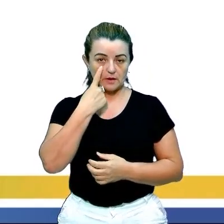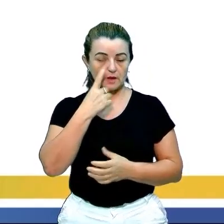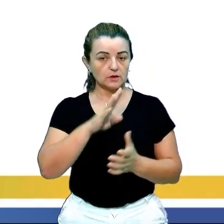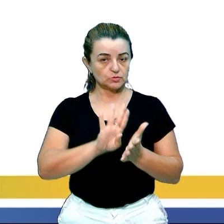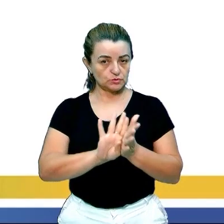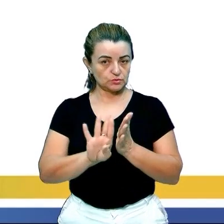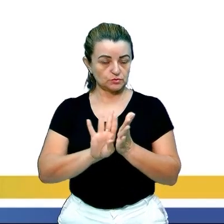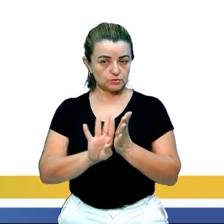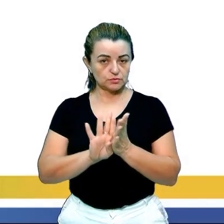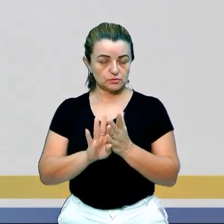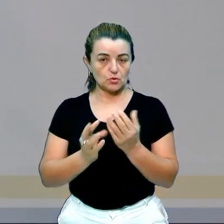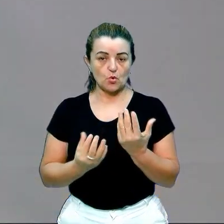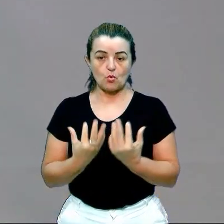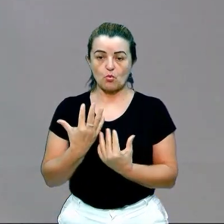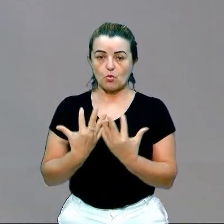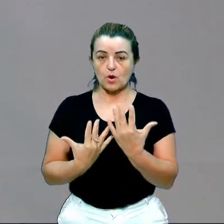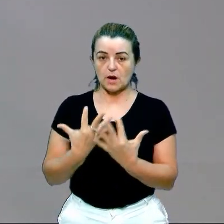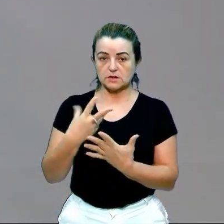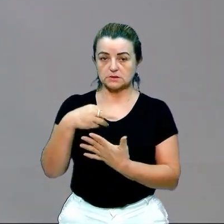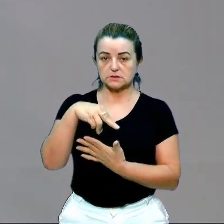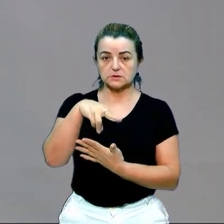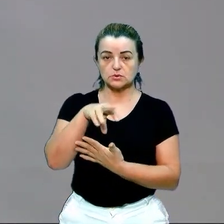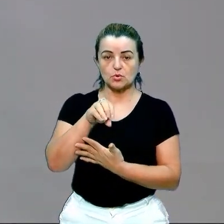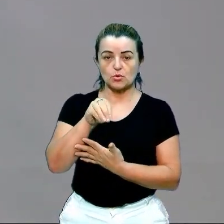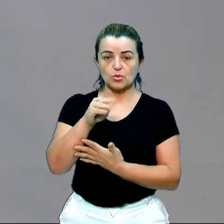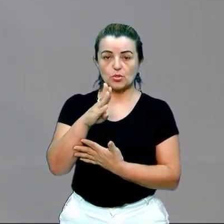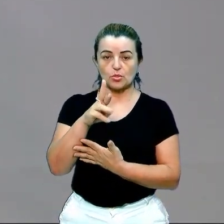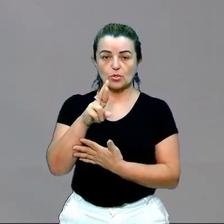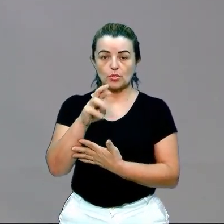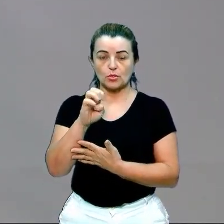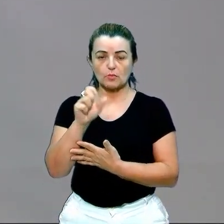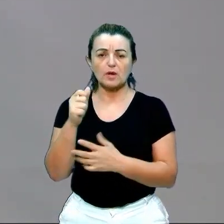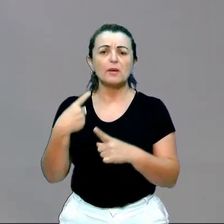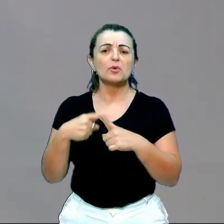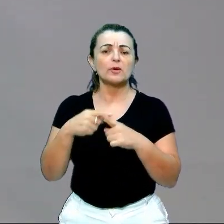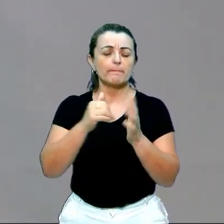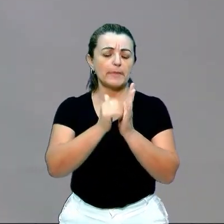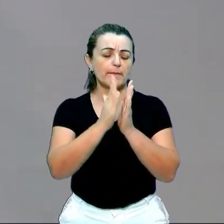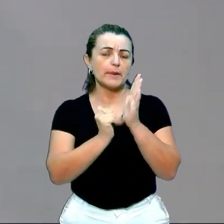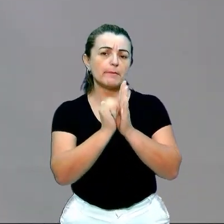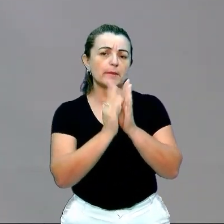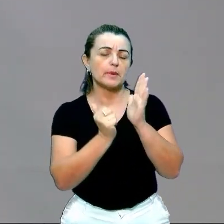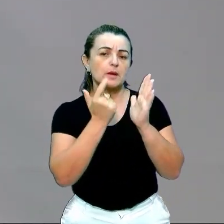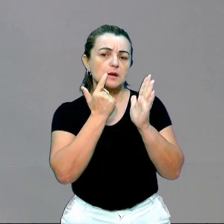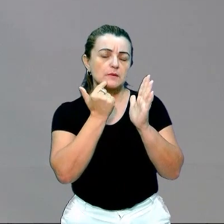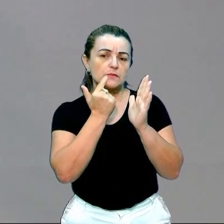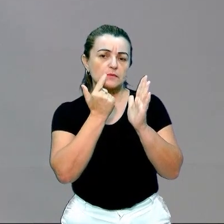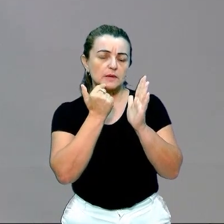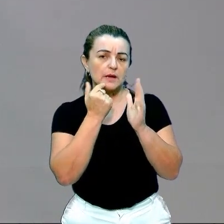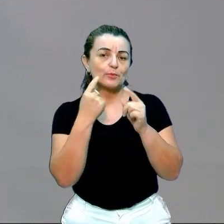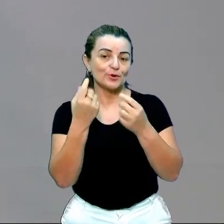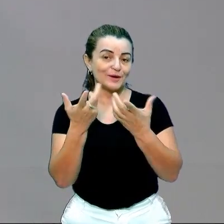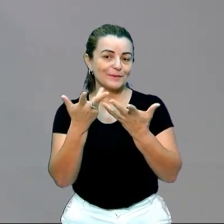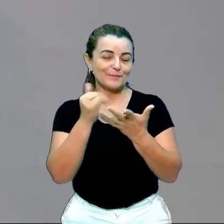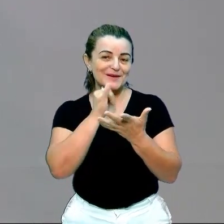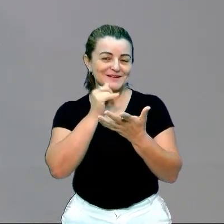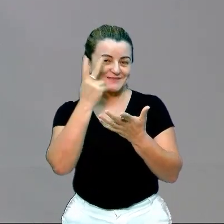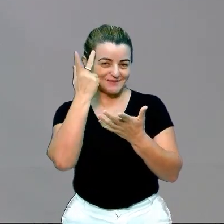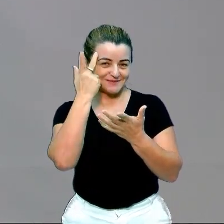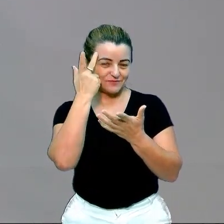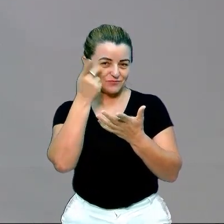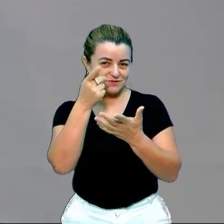claro, dos gases nobres. Por que eu pintei todinho de vermelho aí? Porque é como se você estivesse eliminando,